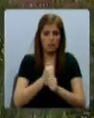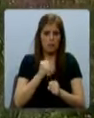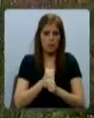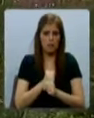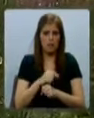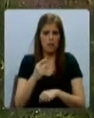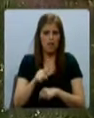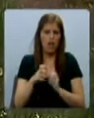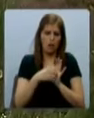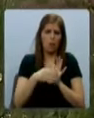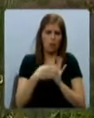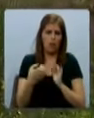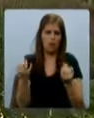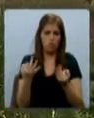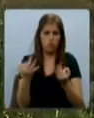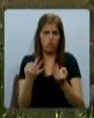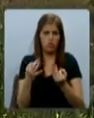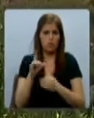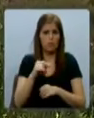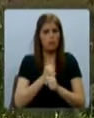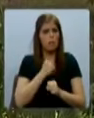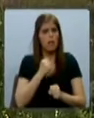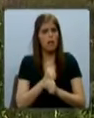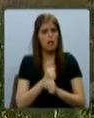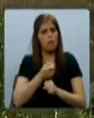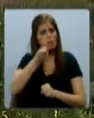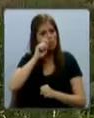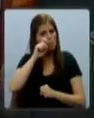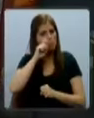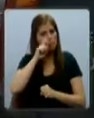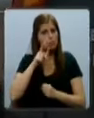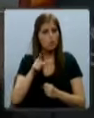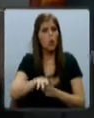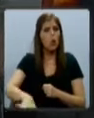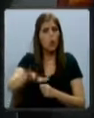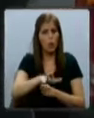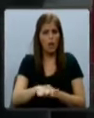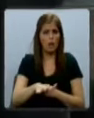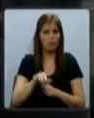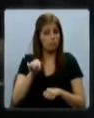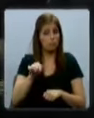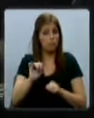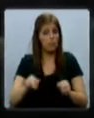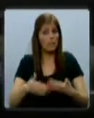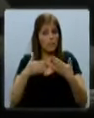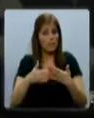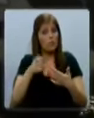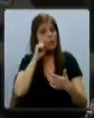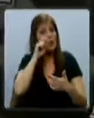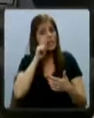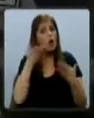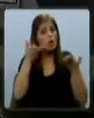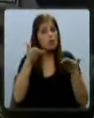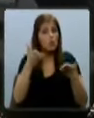bastante complexidade em termos também de trabalho em segurança no local. Uma intervenção de proteção e socorro foi acionada para